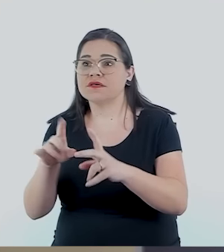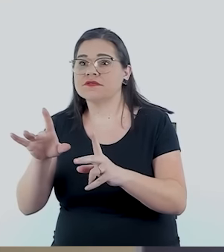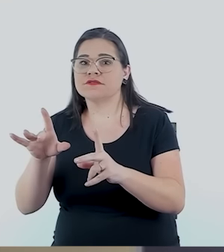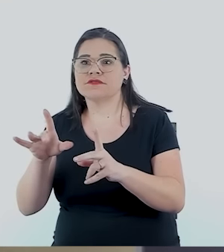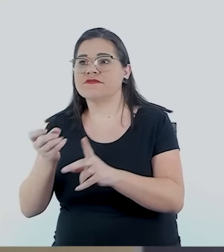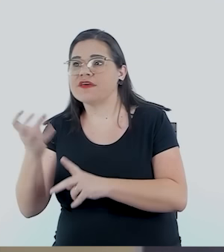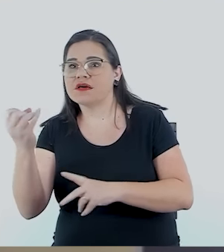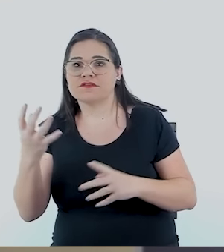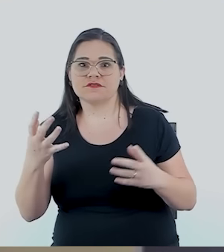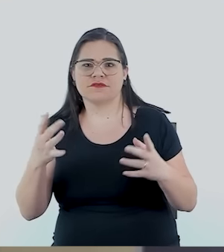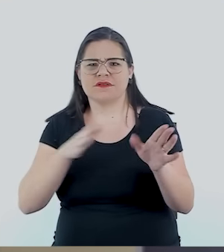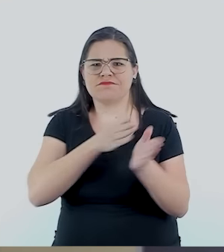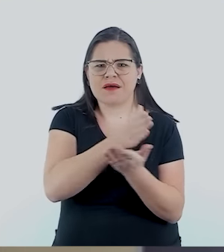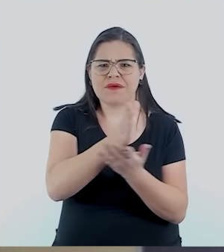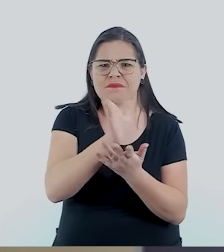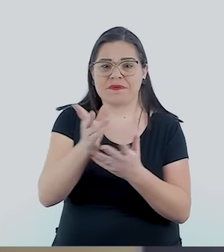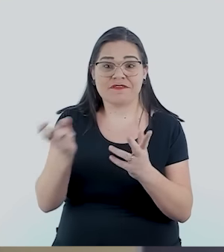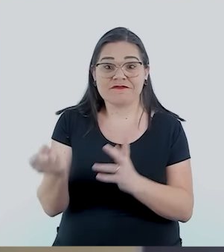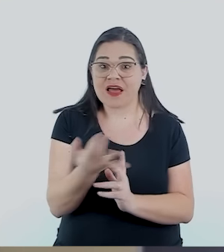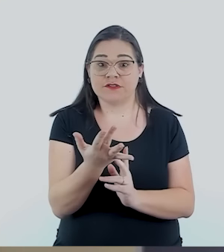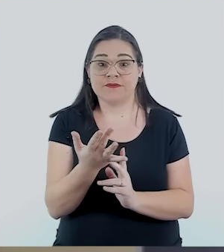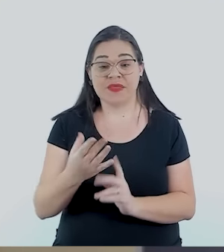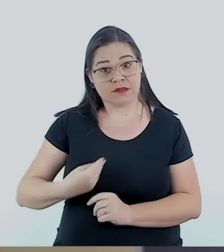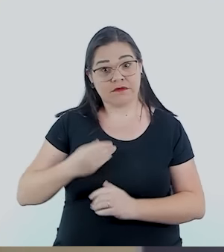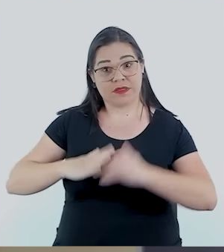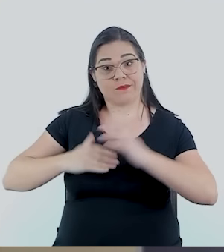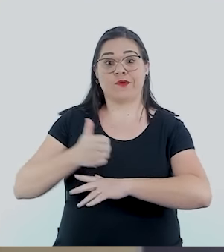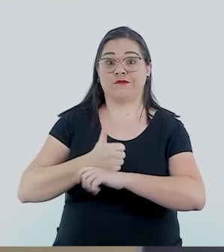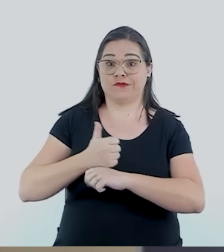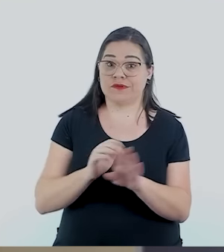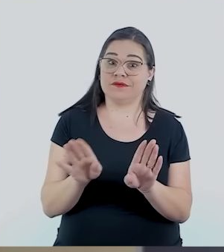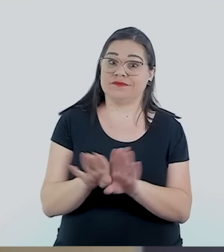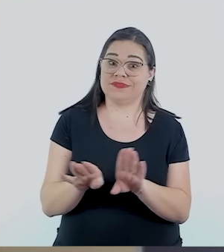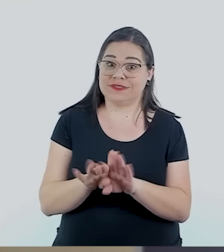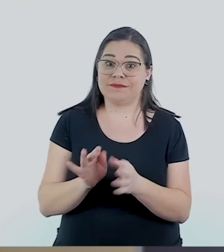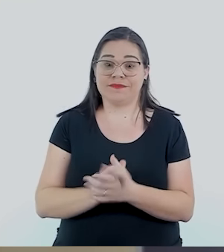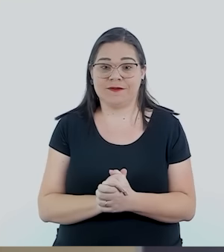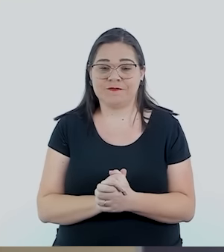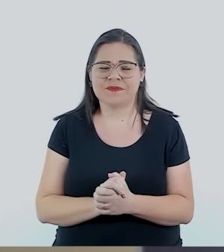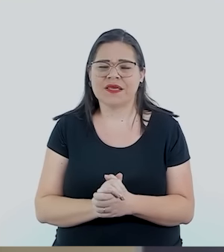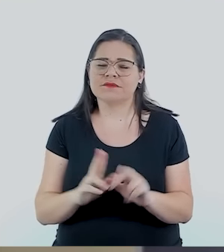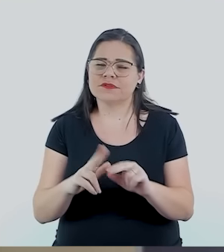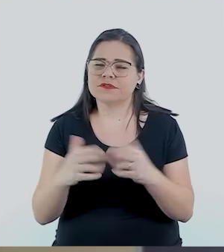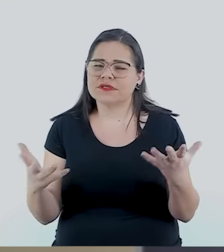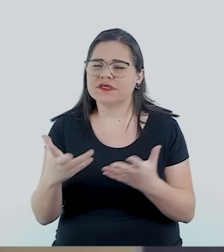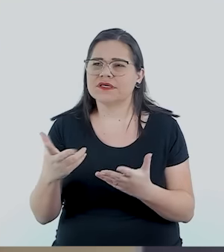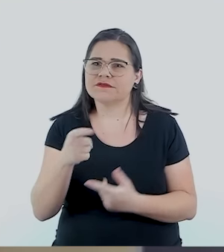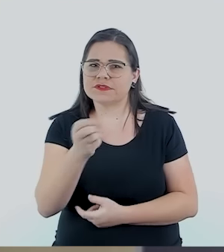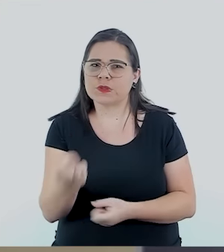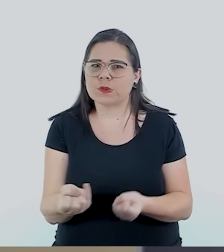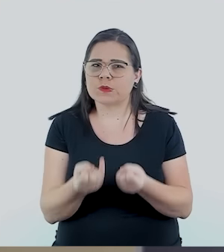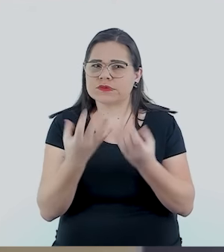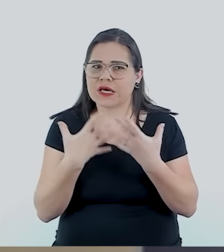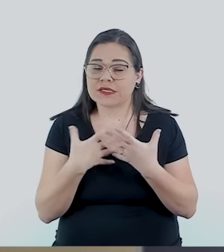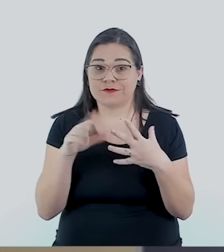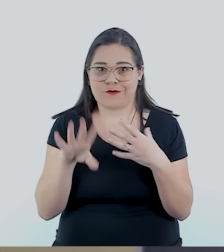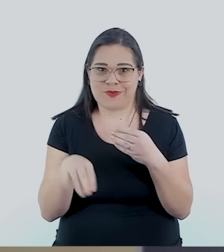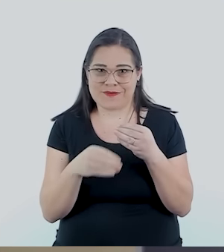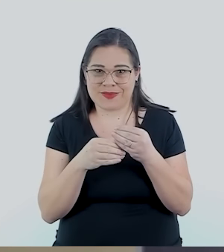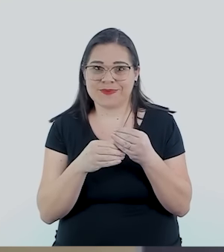de viagens por exemplo e na vida profissional também né Morris é aliás eu queria que você trouxesse para nós em complemento que a